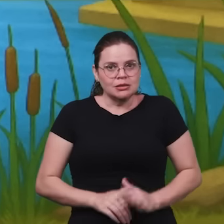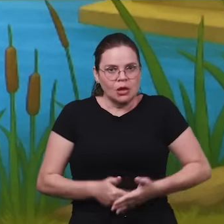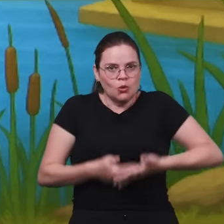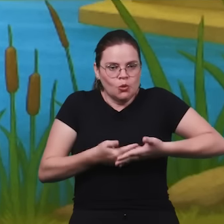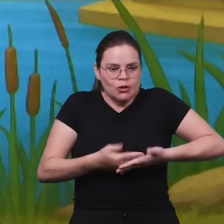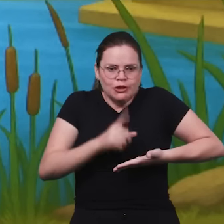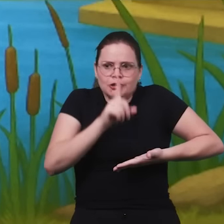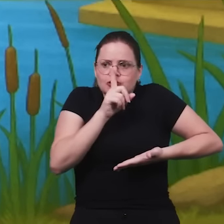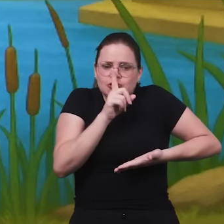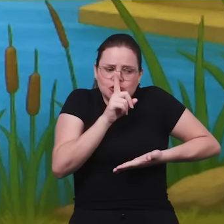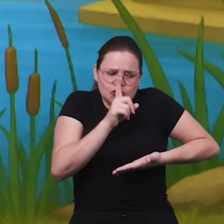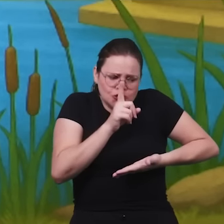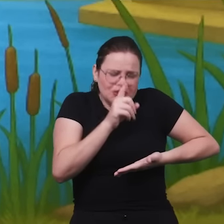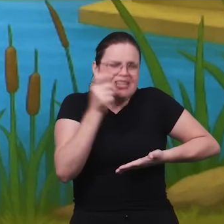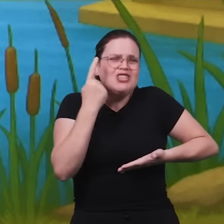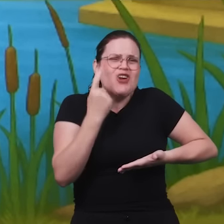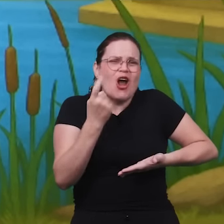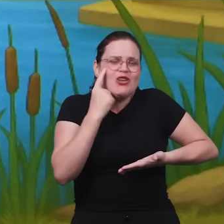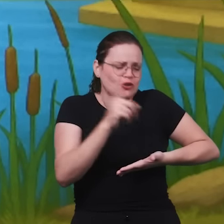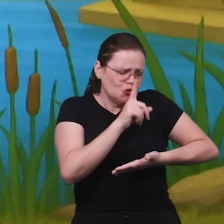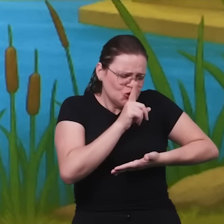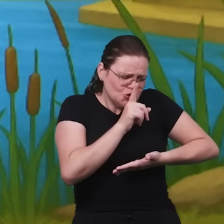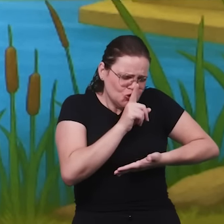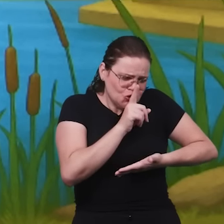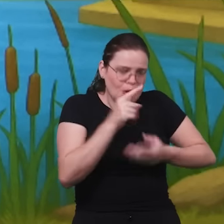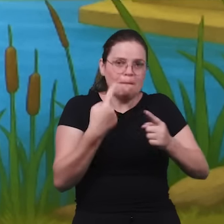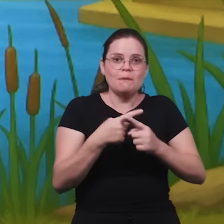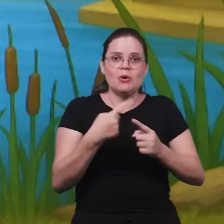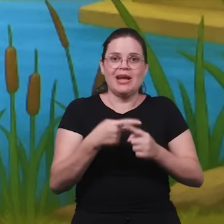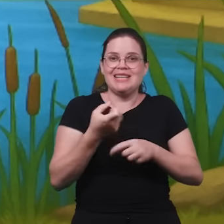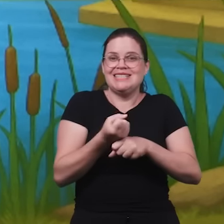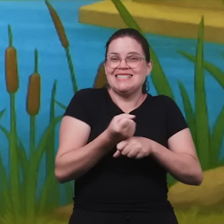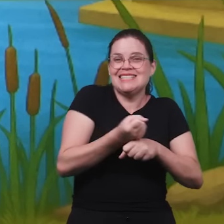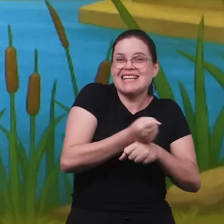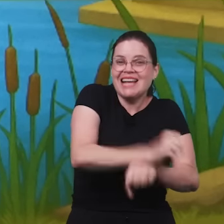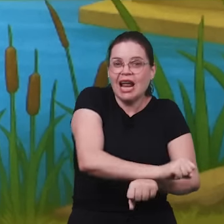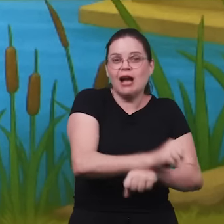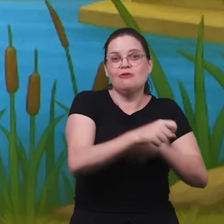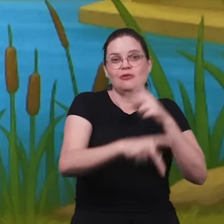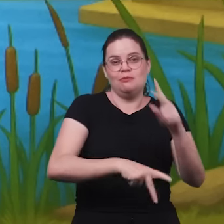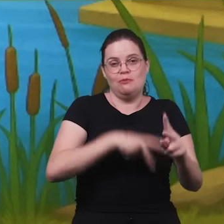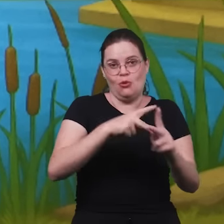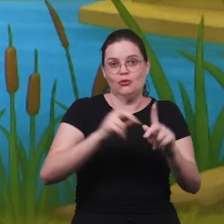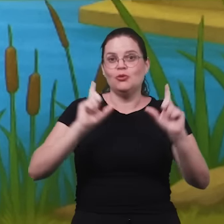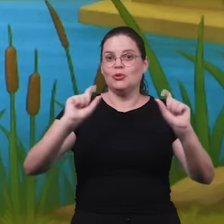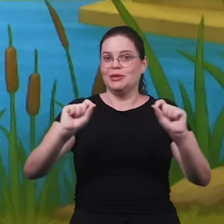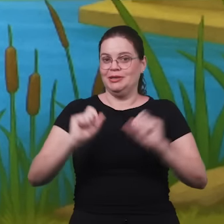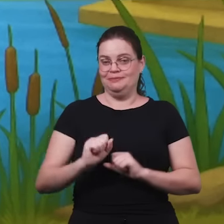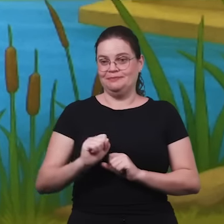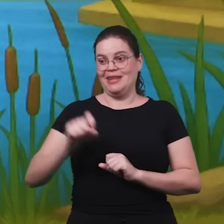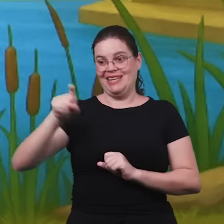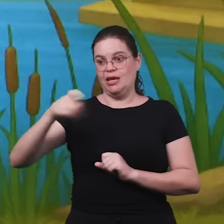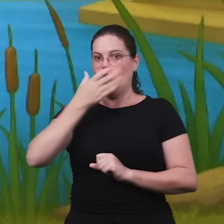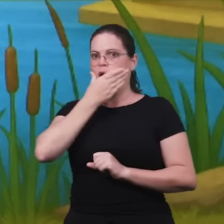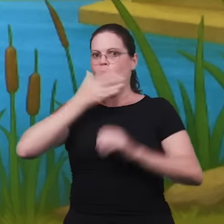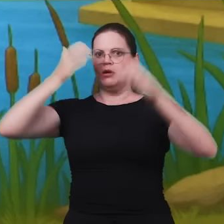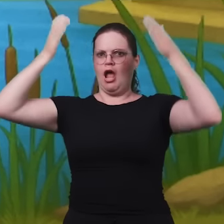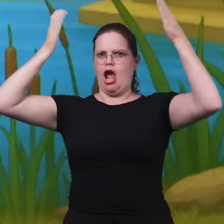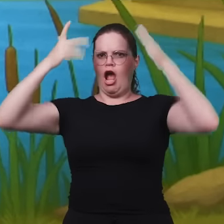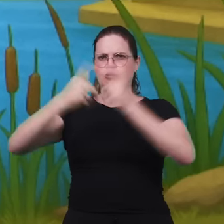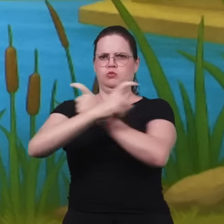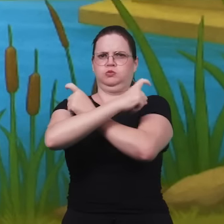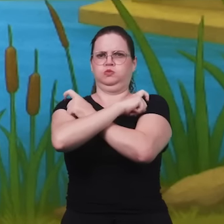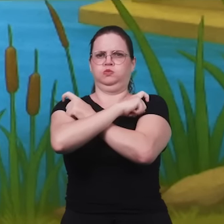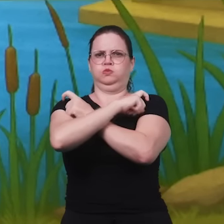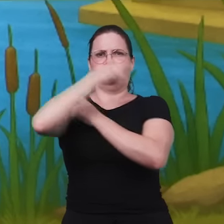estava escravizado. E para enfraquecê-lo ainda mais, Faraó ordenou que os